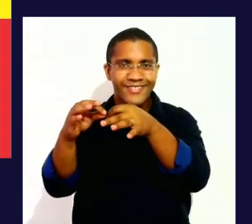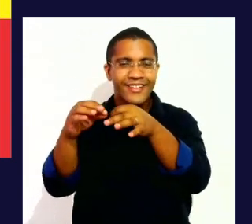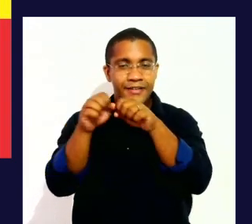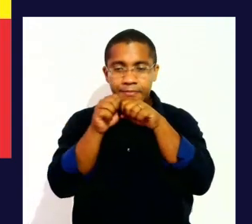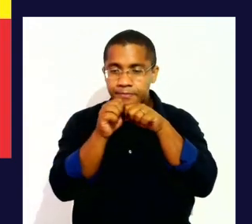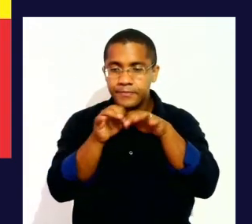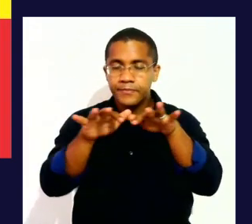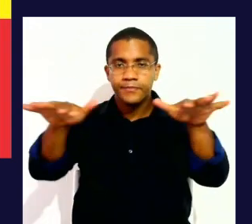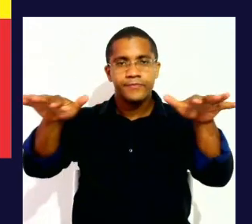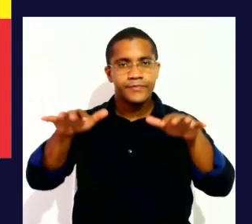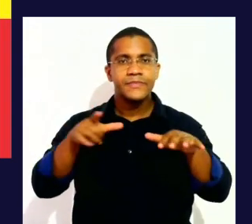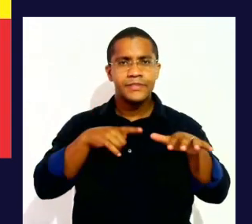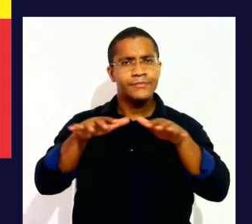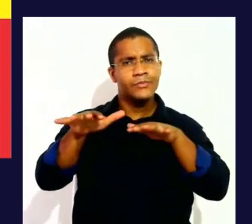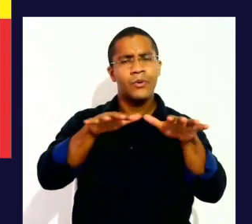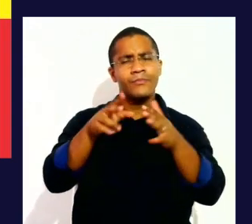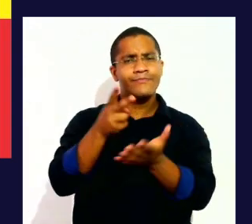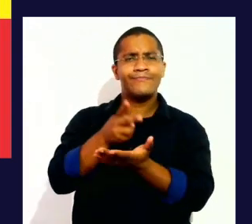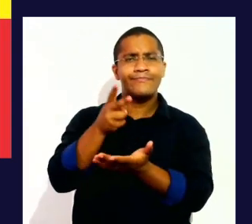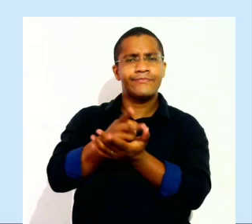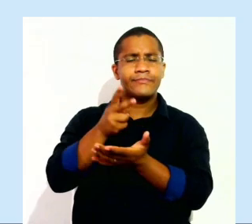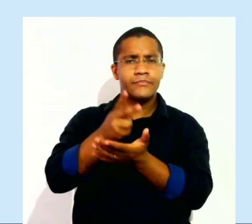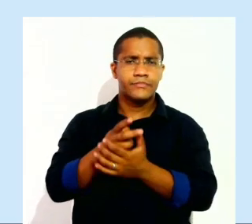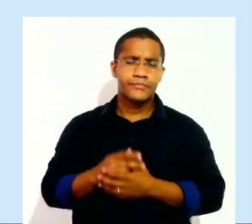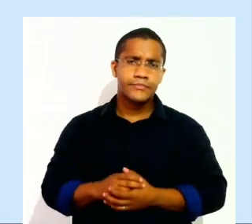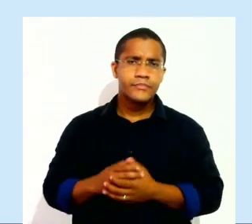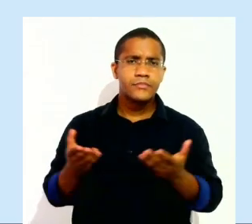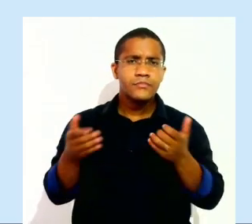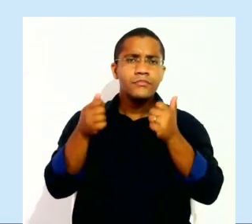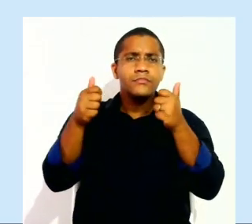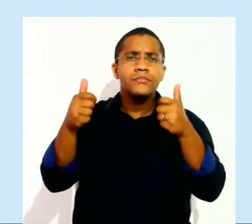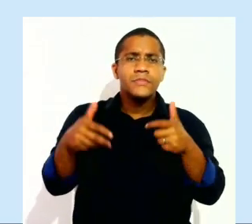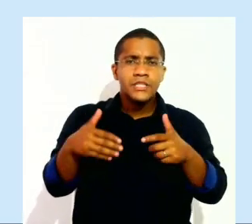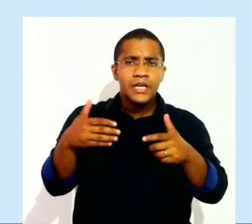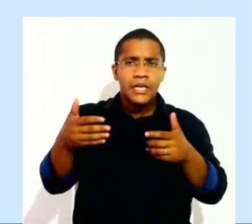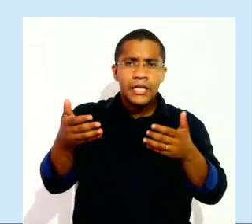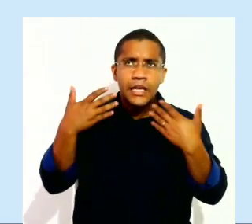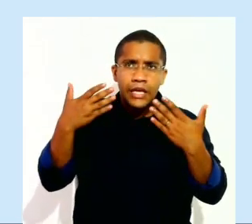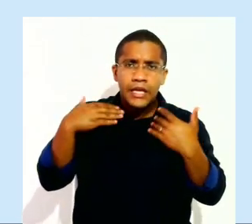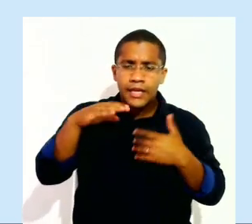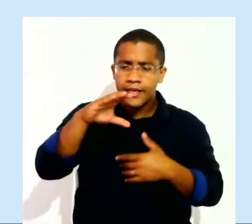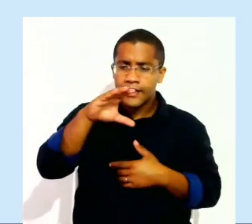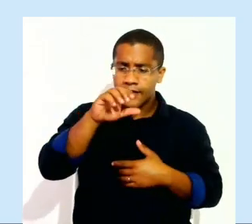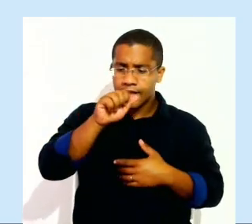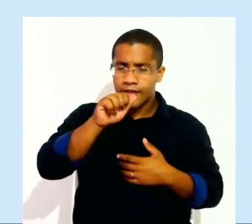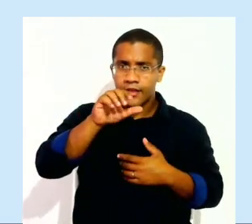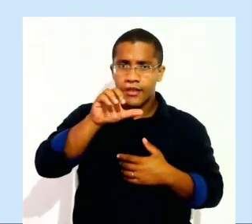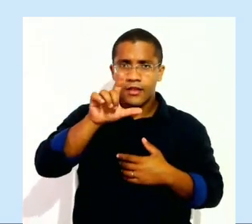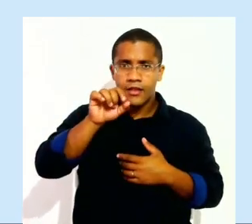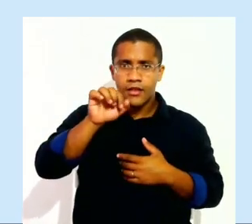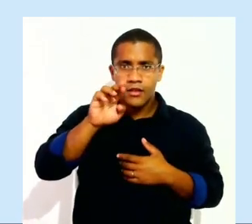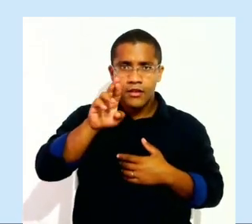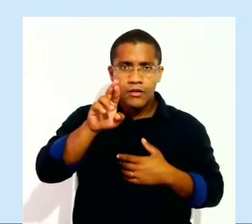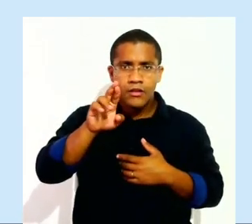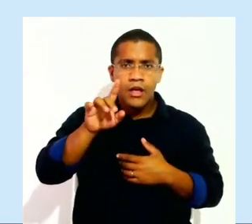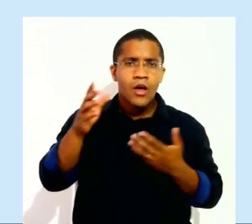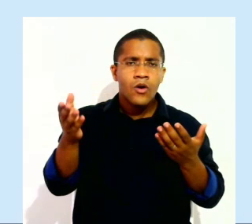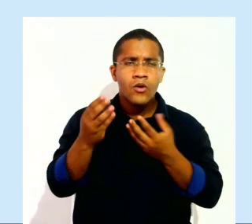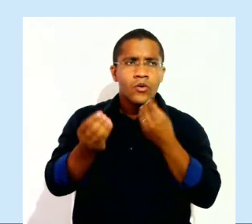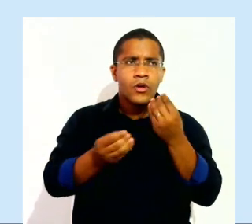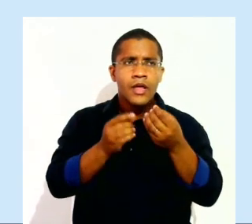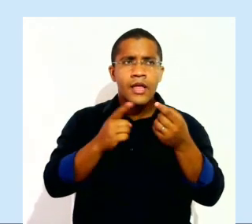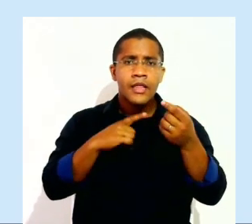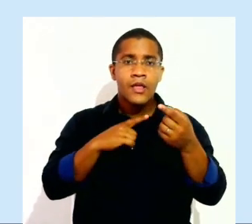que o calor ele vai estar em constante movimento. E falando sobre calor, a gente vai falar sobre condutores e